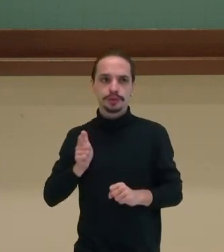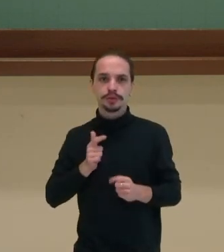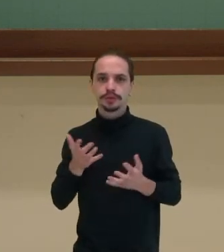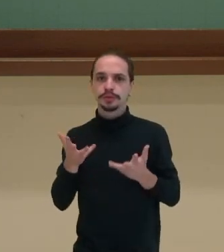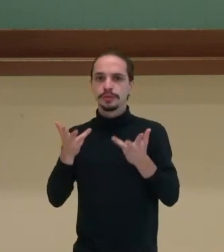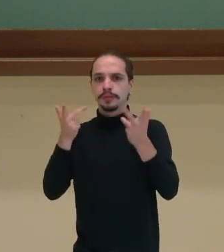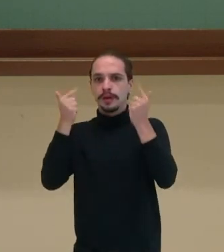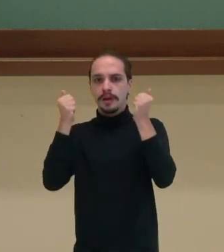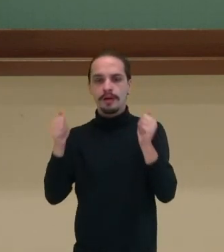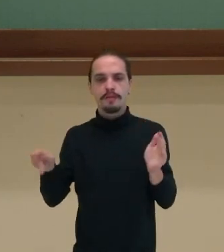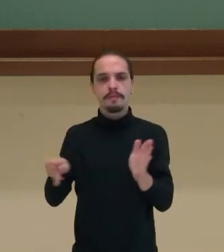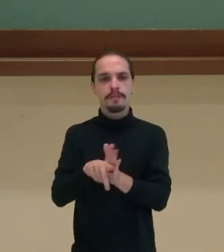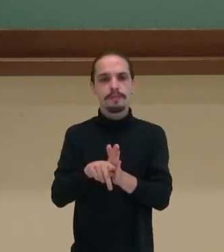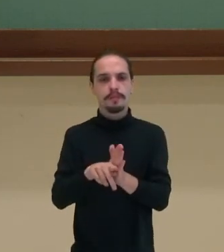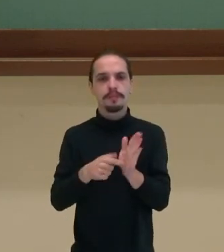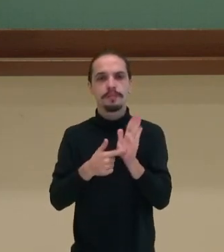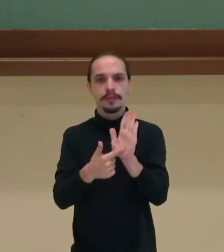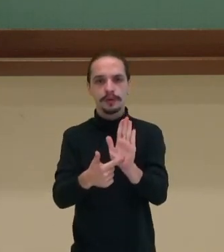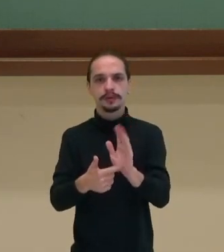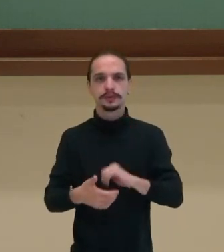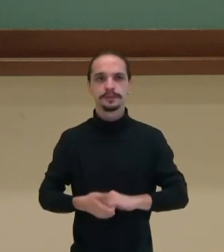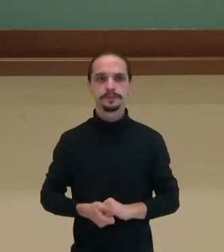grande para essas apresentações.